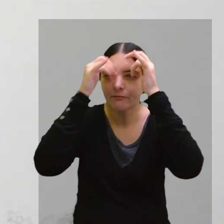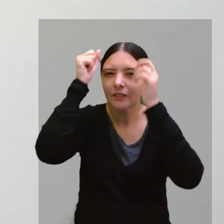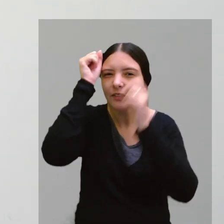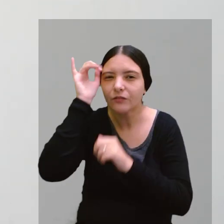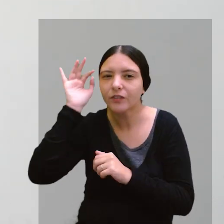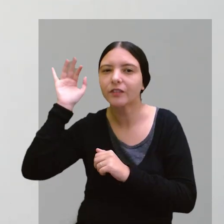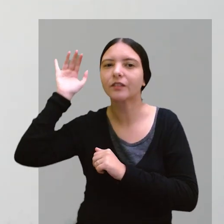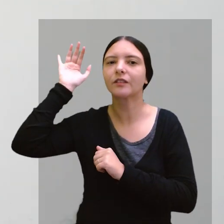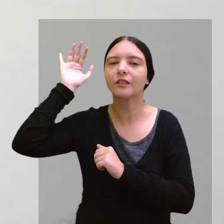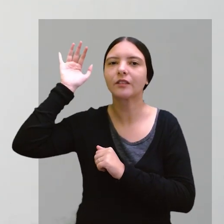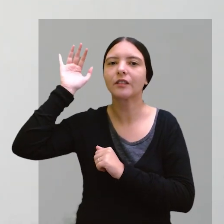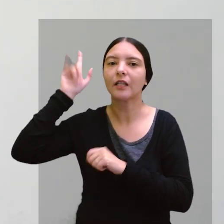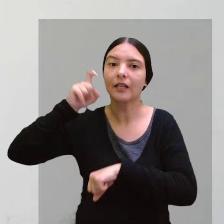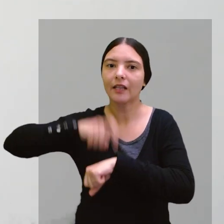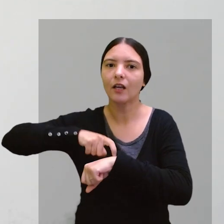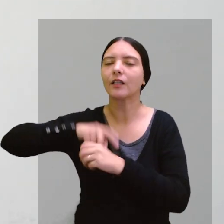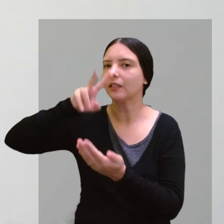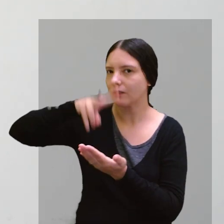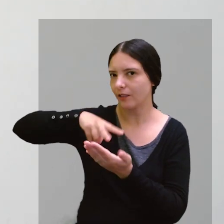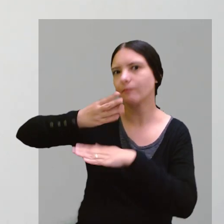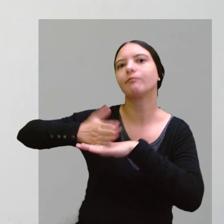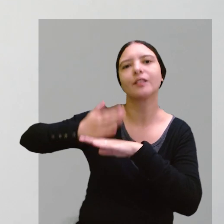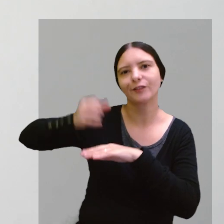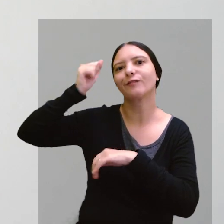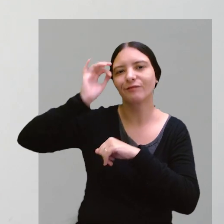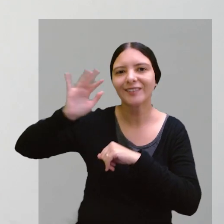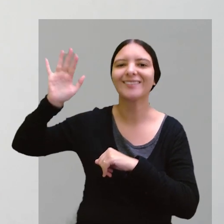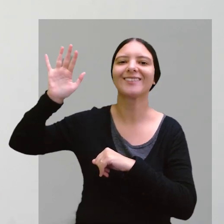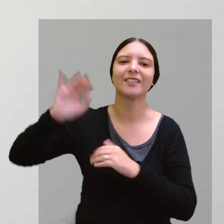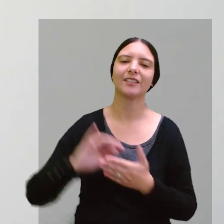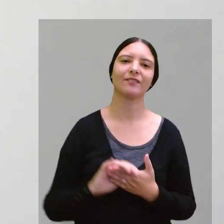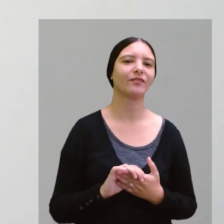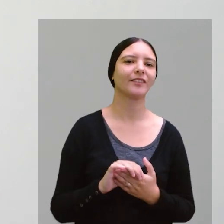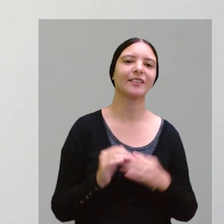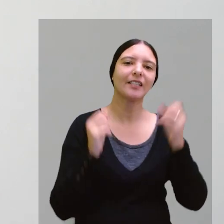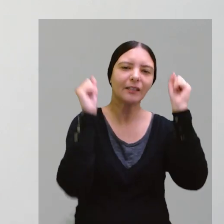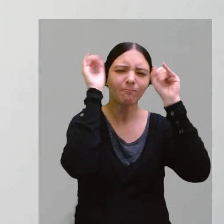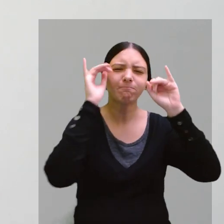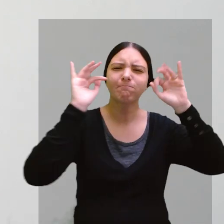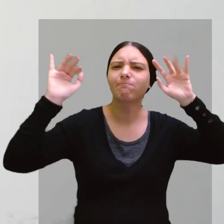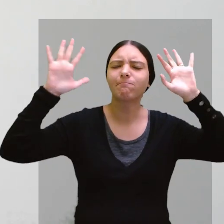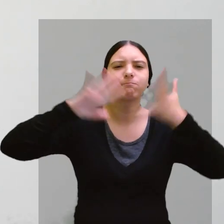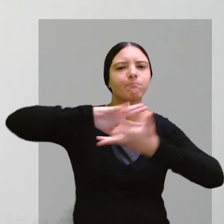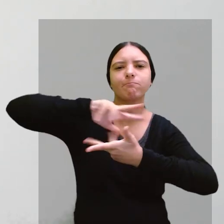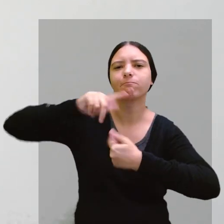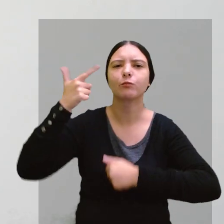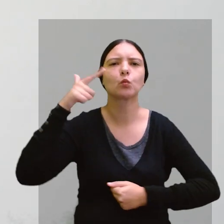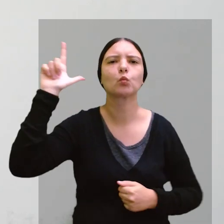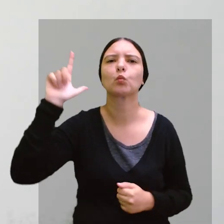fantasia, a hora que a gente lê, a gente está exercitando a fantasia. A gente está imaginando outros mundos,